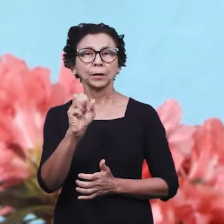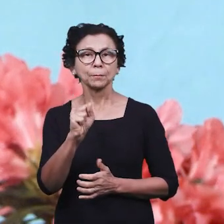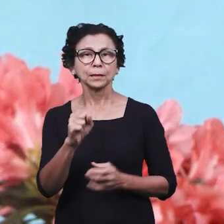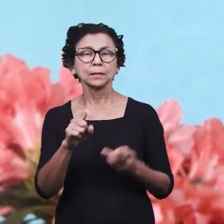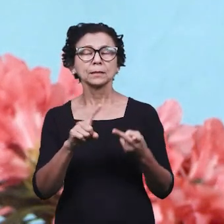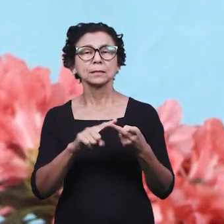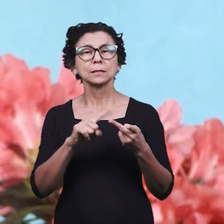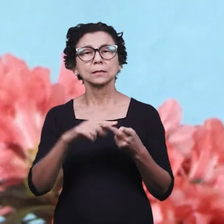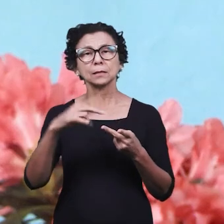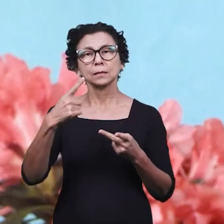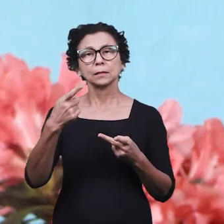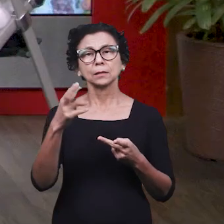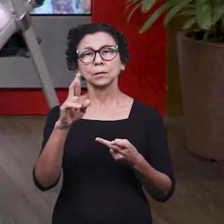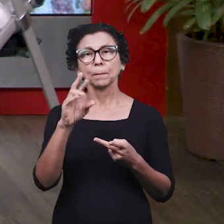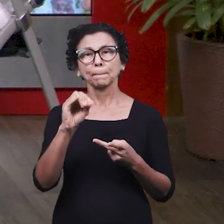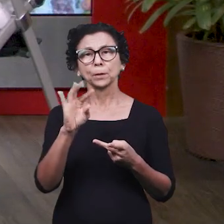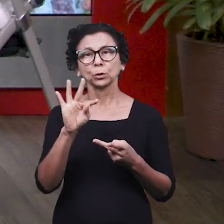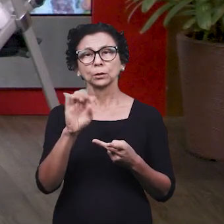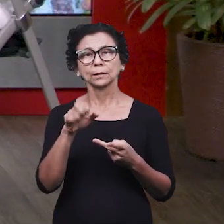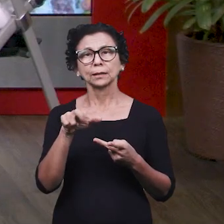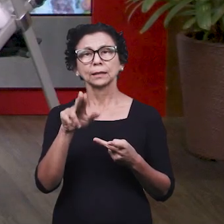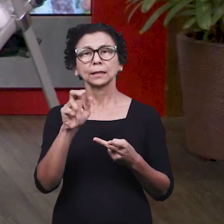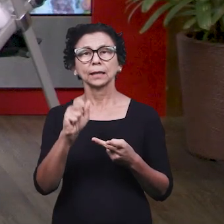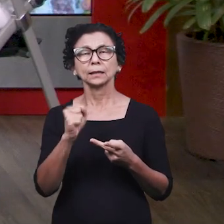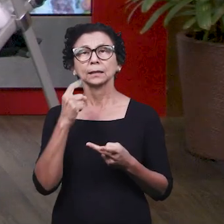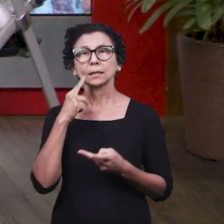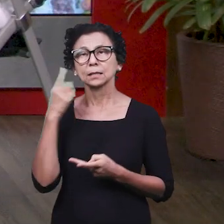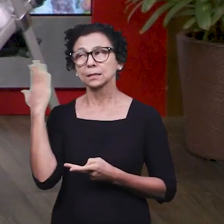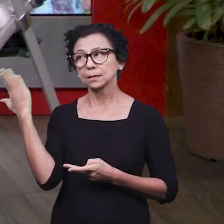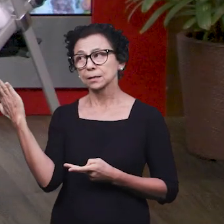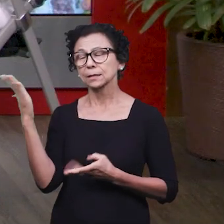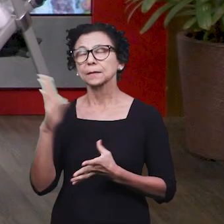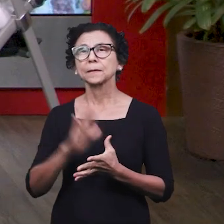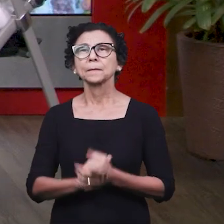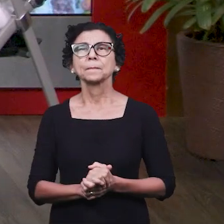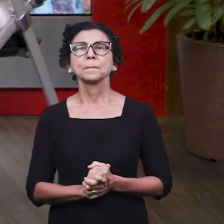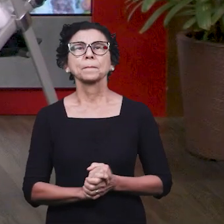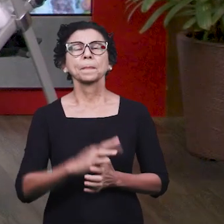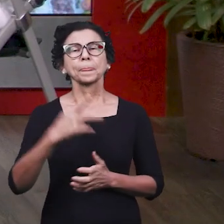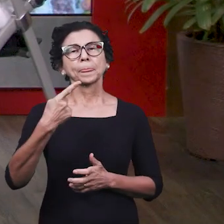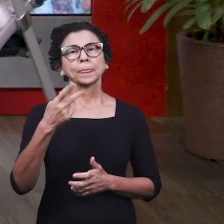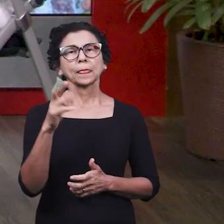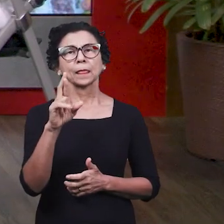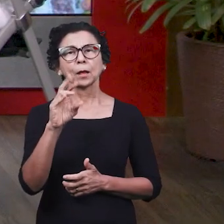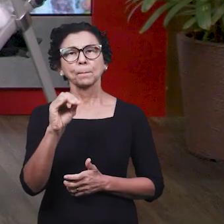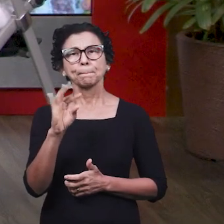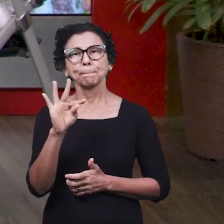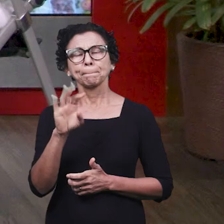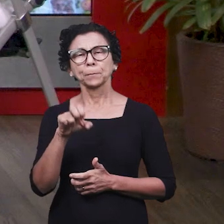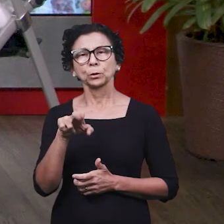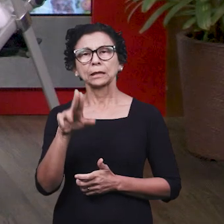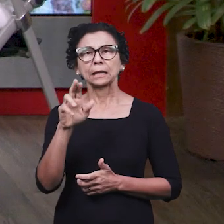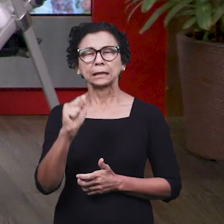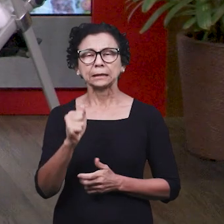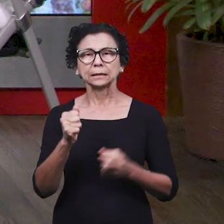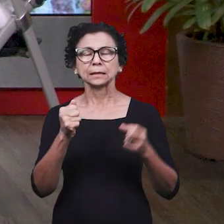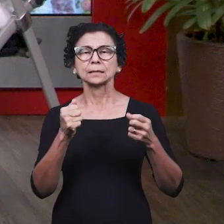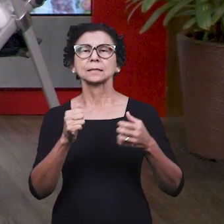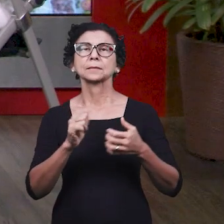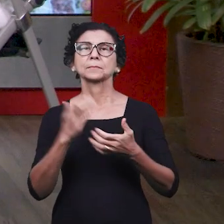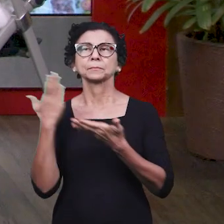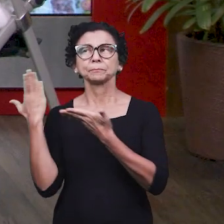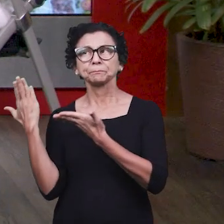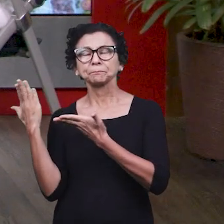na figura que vai ser projetada. Então, quando nós falamos de proteína, as principais fontes alimentares são